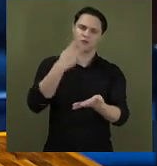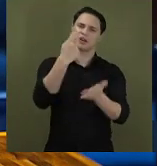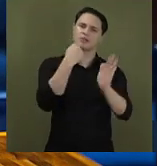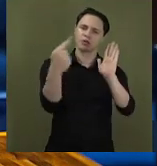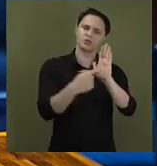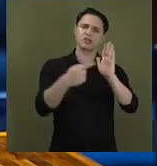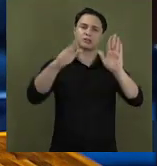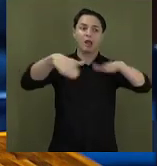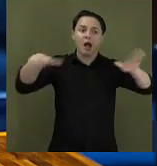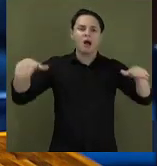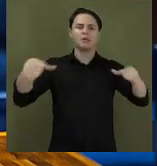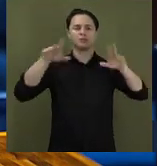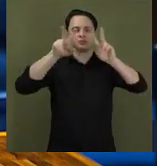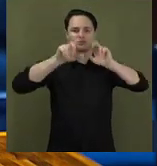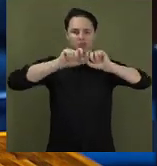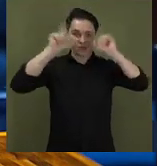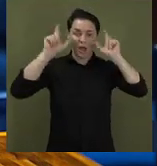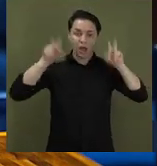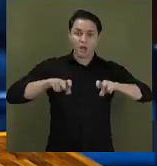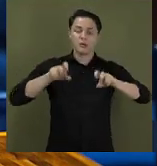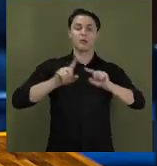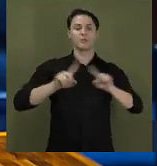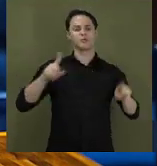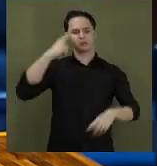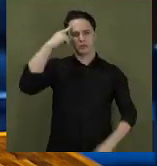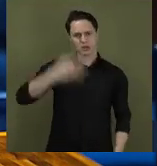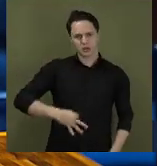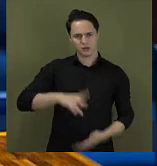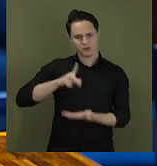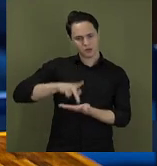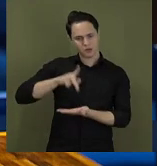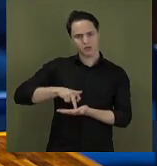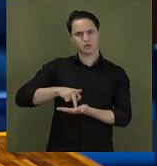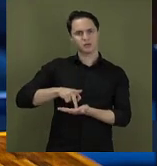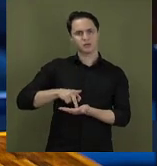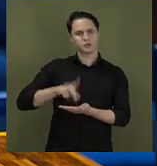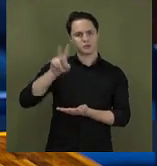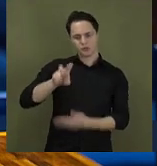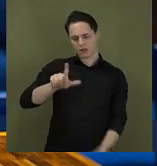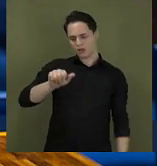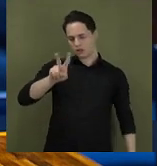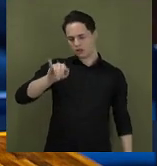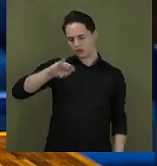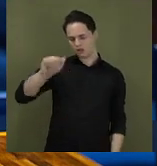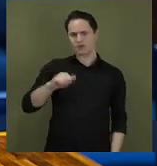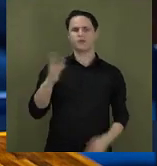denuncia, chama atenção para esse tema, e eu tenho certeza que a verdade sobre a Lava Jato vai ser